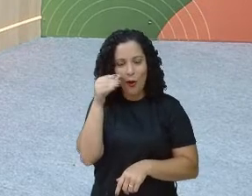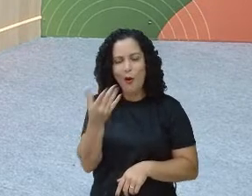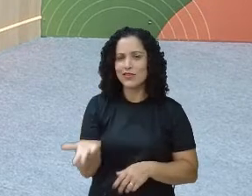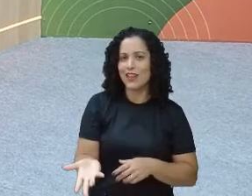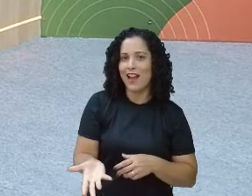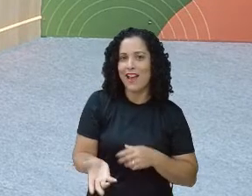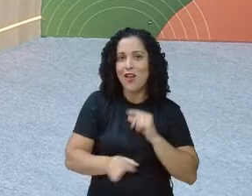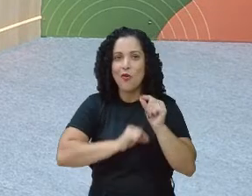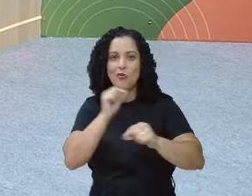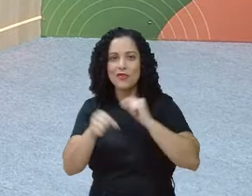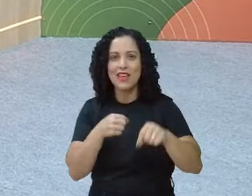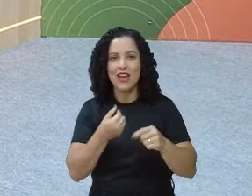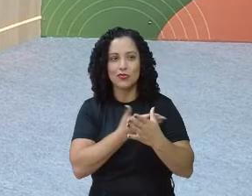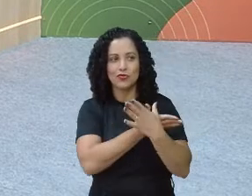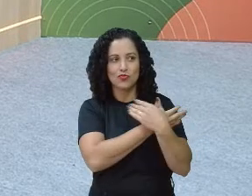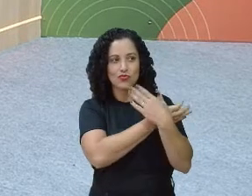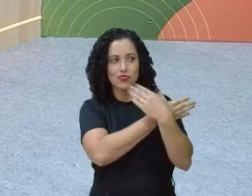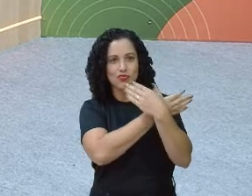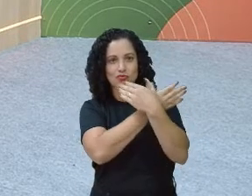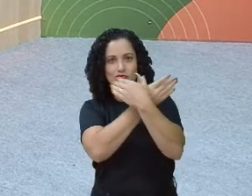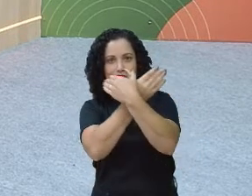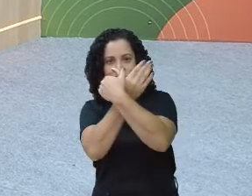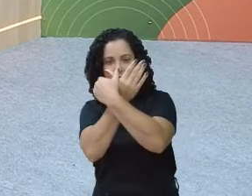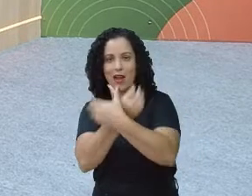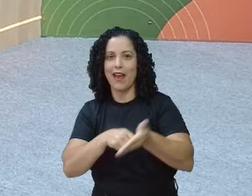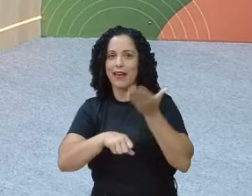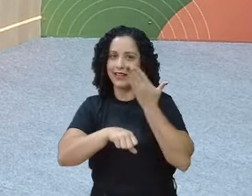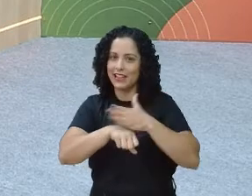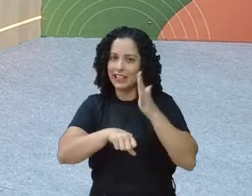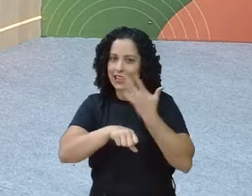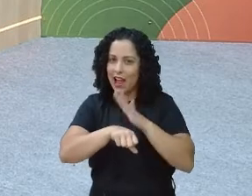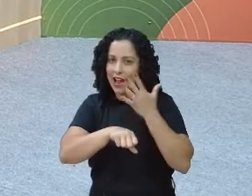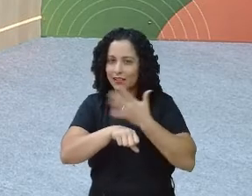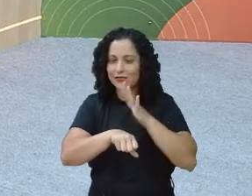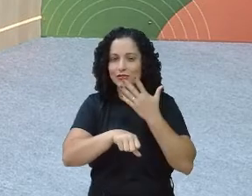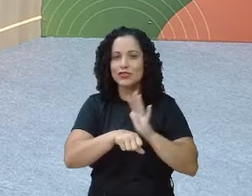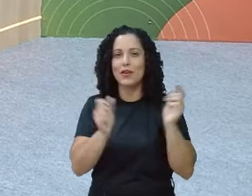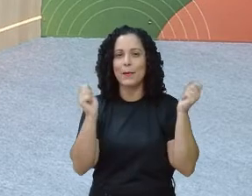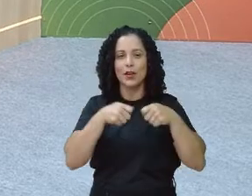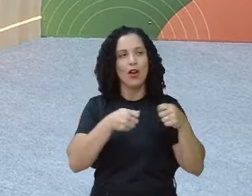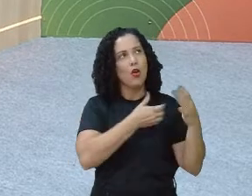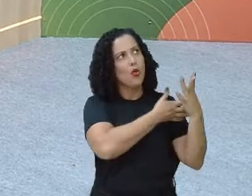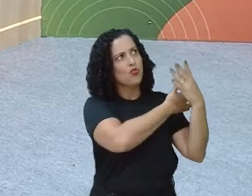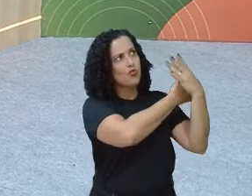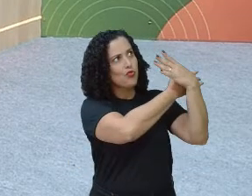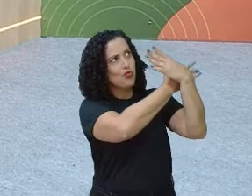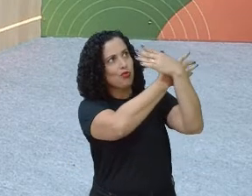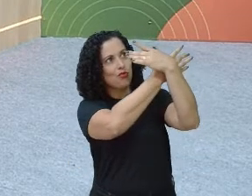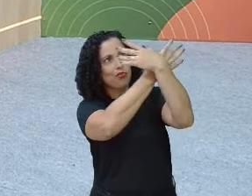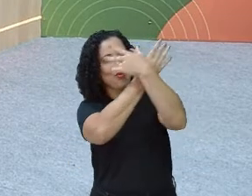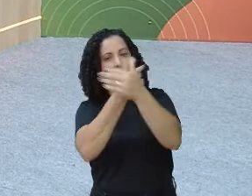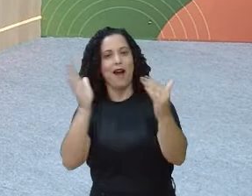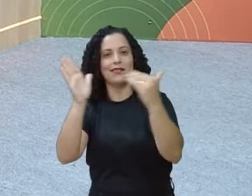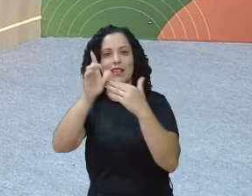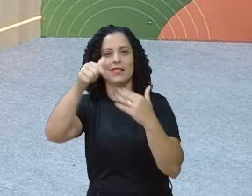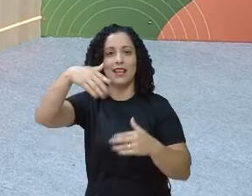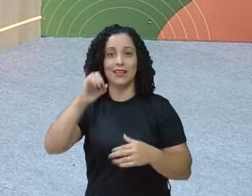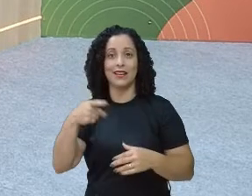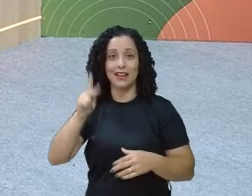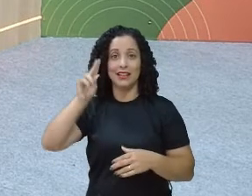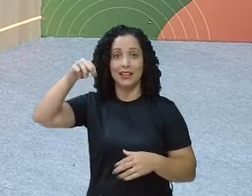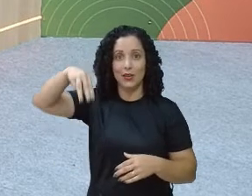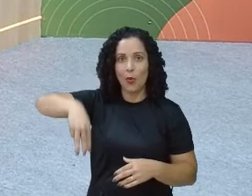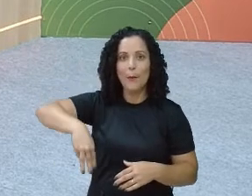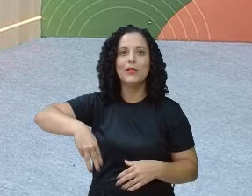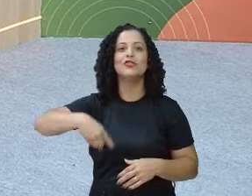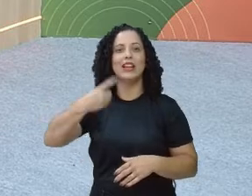sempre foi a dos pombos correios, né? Treinados com grande capacidade de localização. Esses animais atingem 70 km por hora e levavam